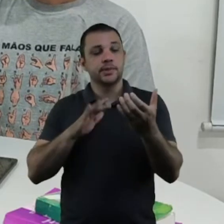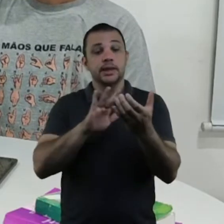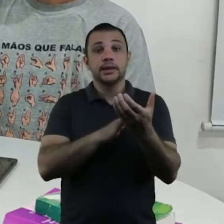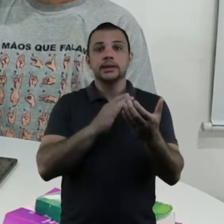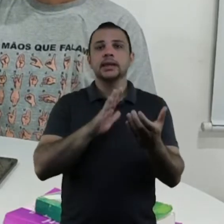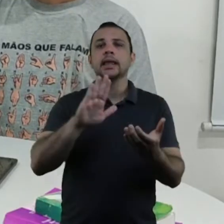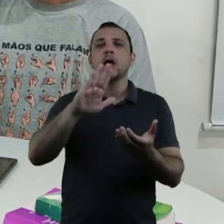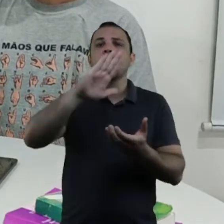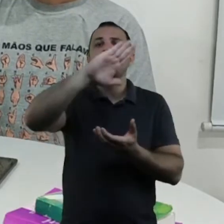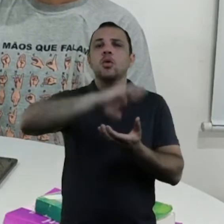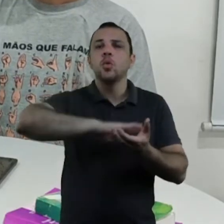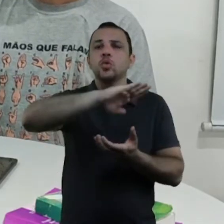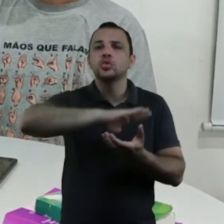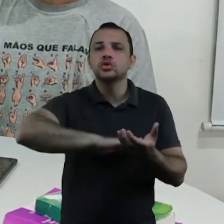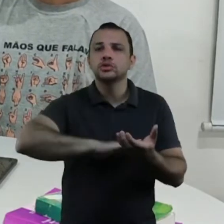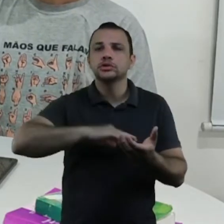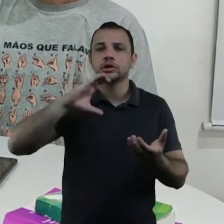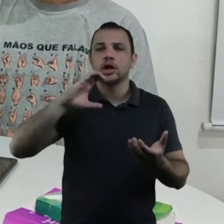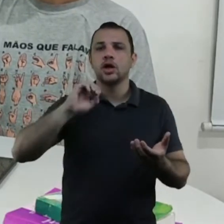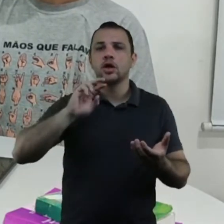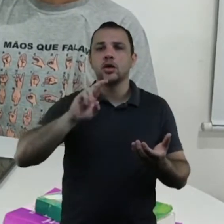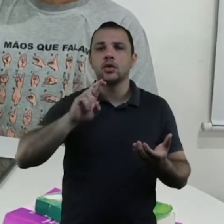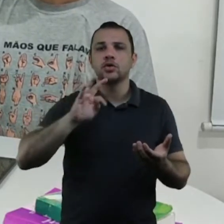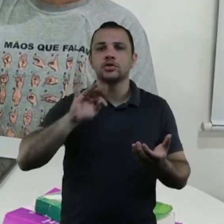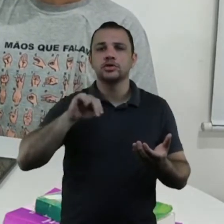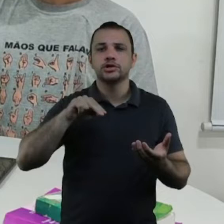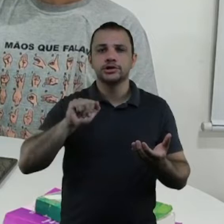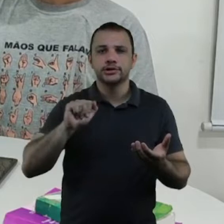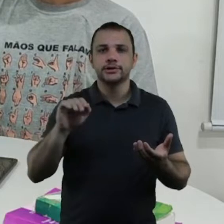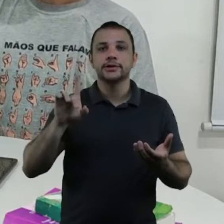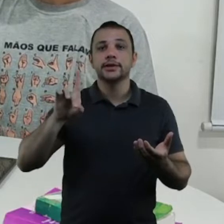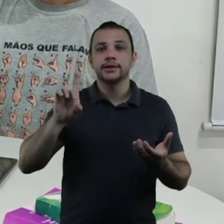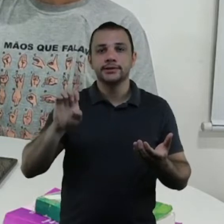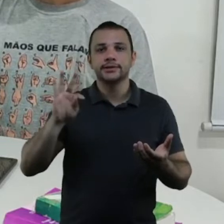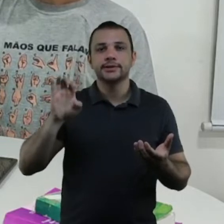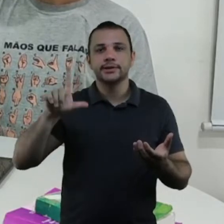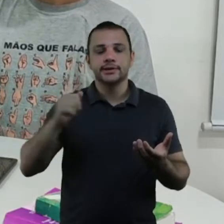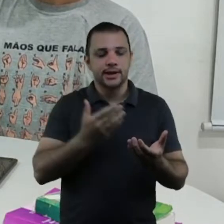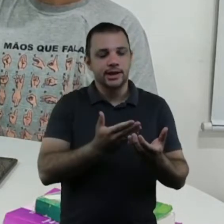Nós desativamos aqui, né, a cortina de tela, nós ligamos a tela, né?